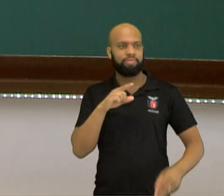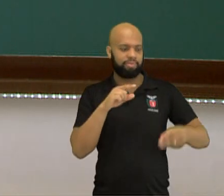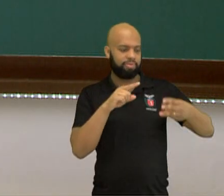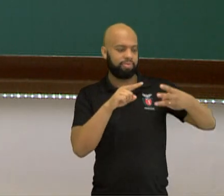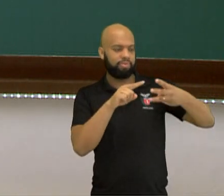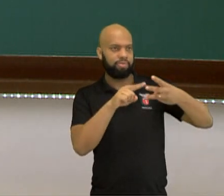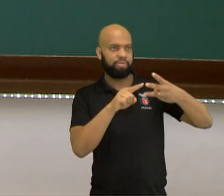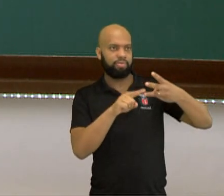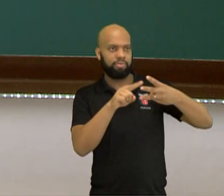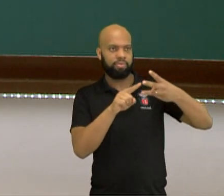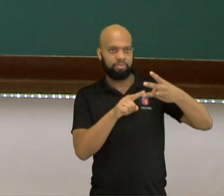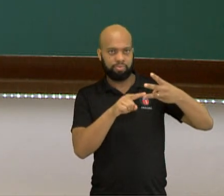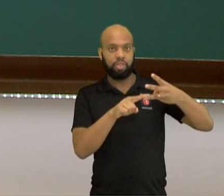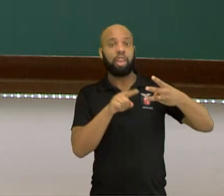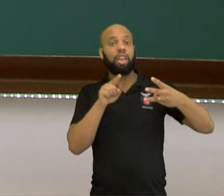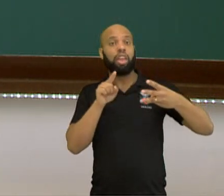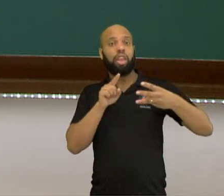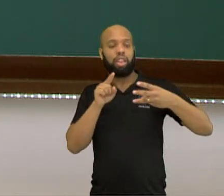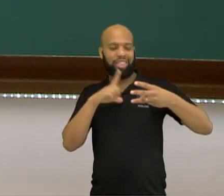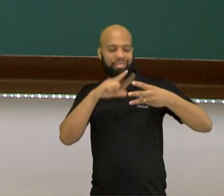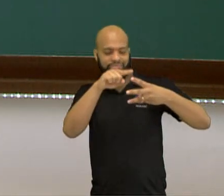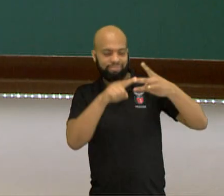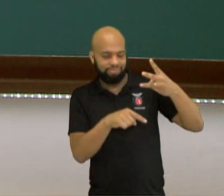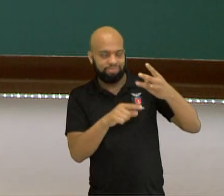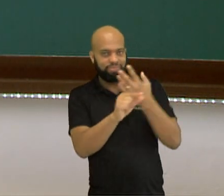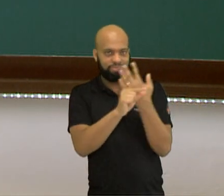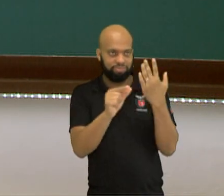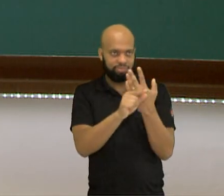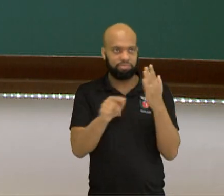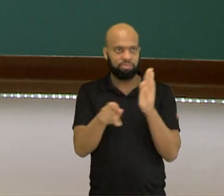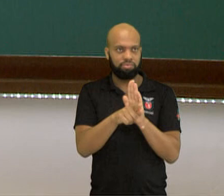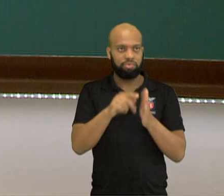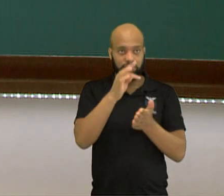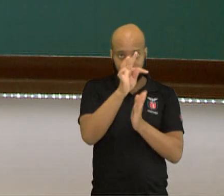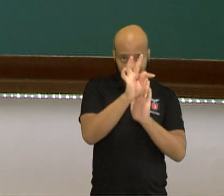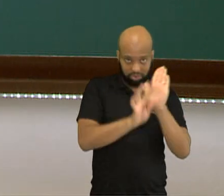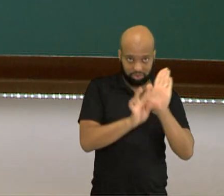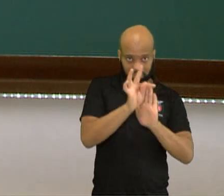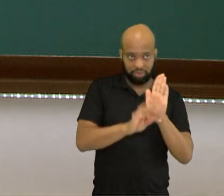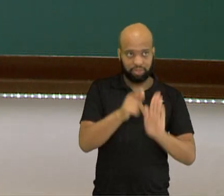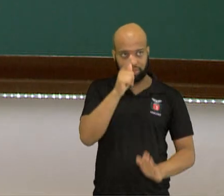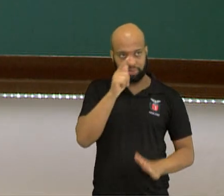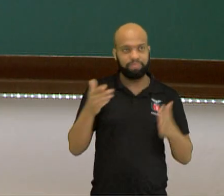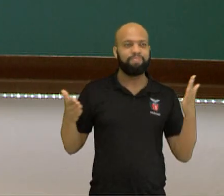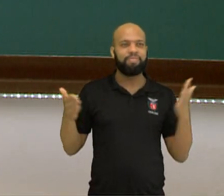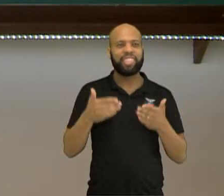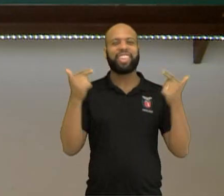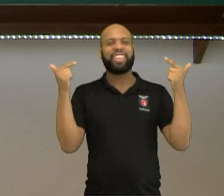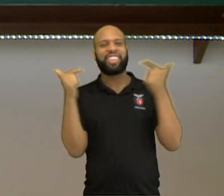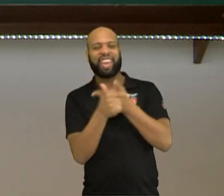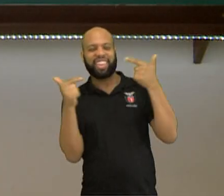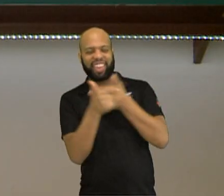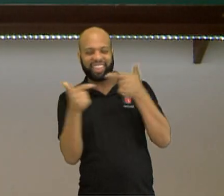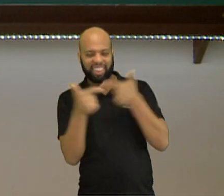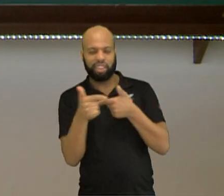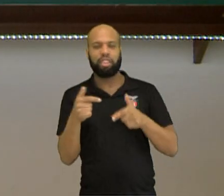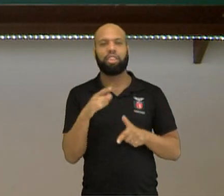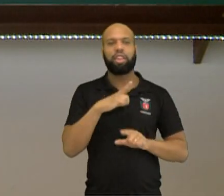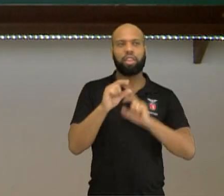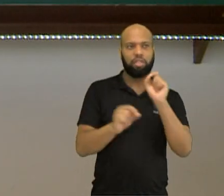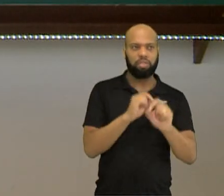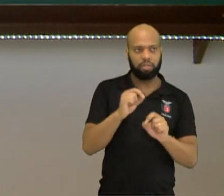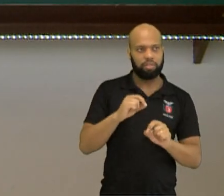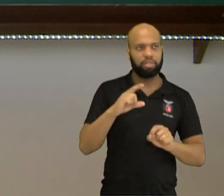3 autores de tragédia grega. Aí na comédia